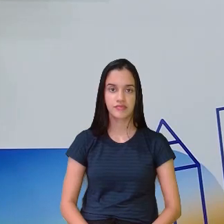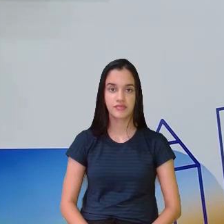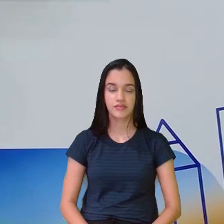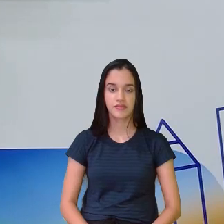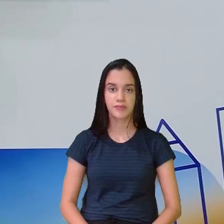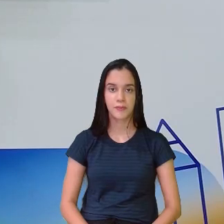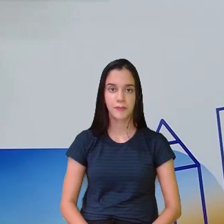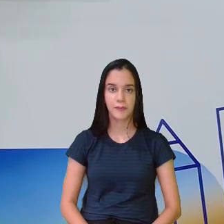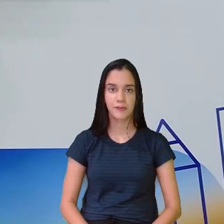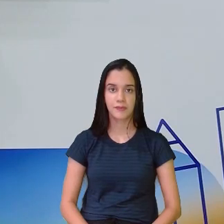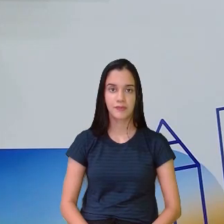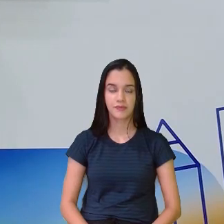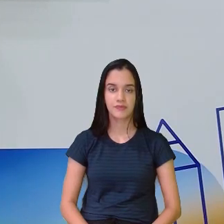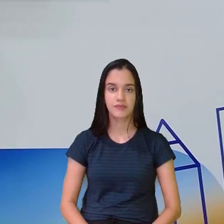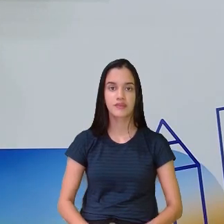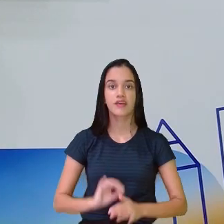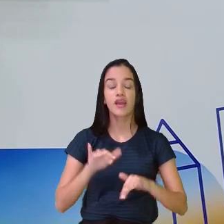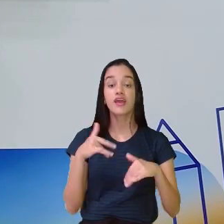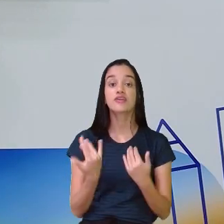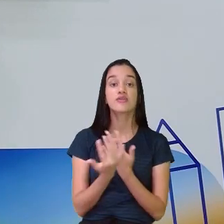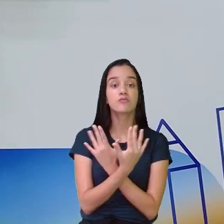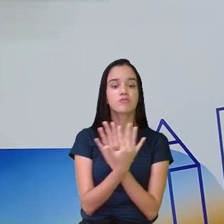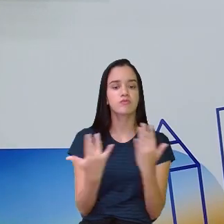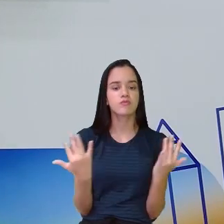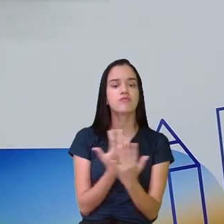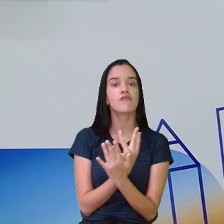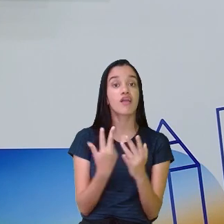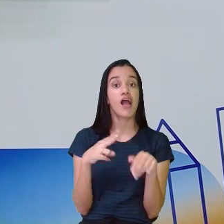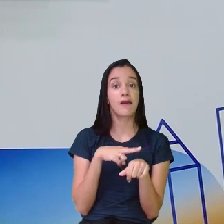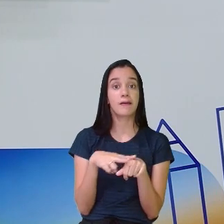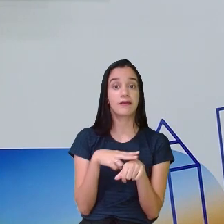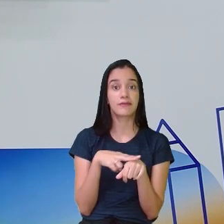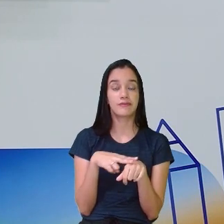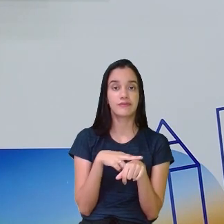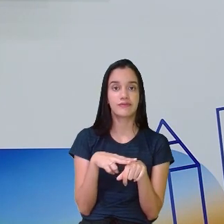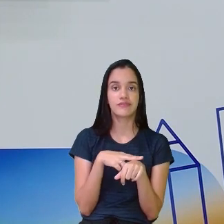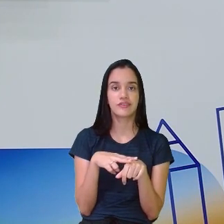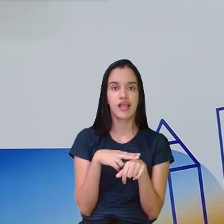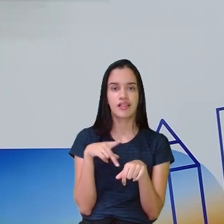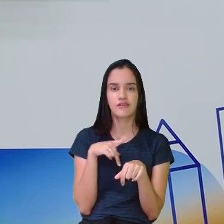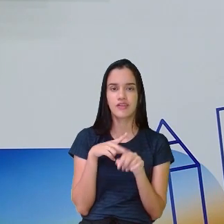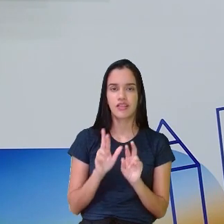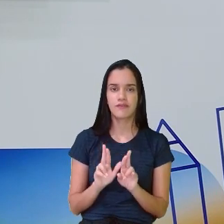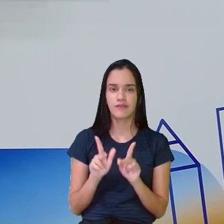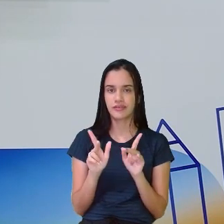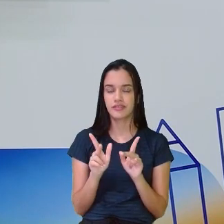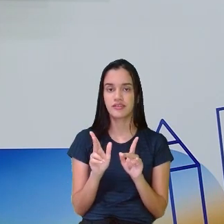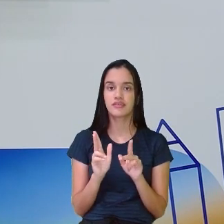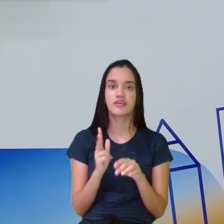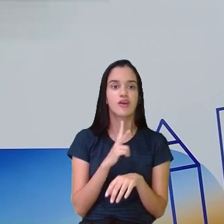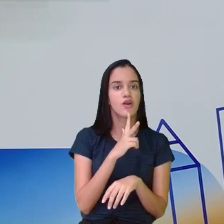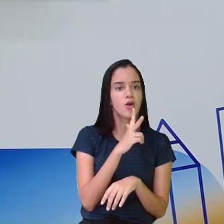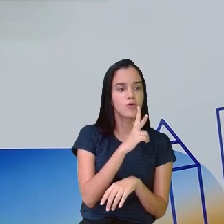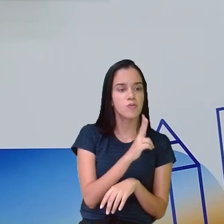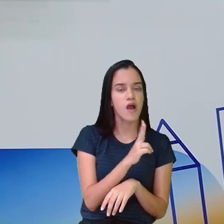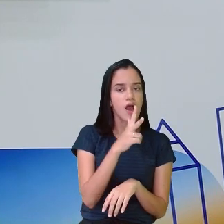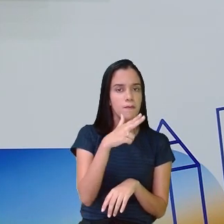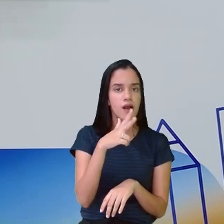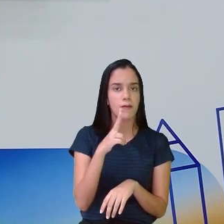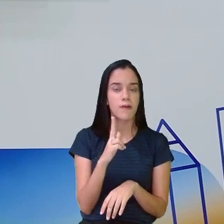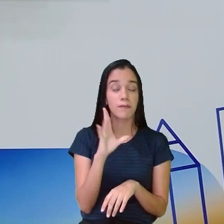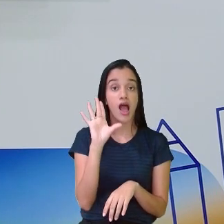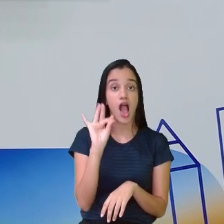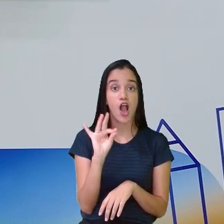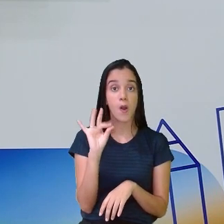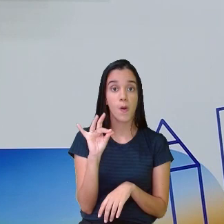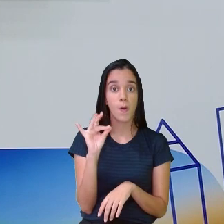Pronto, gente. Feita essa graminha, ainda ficou uma diferença aqui. Feita essa graminha, eu vou colocar